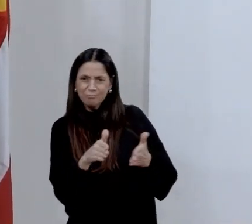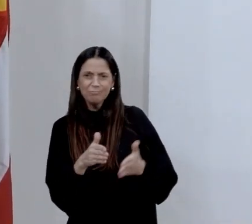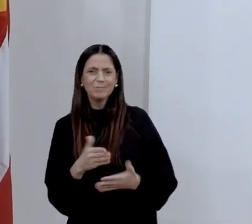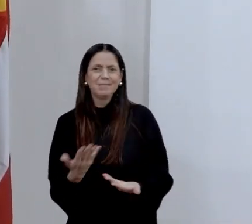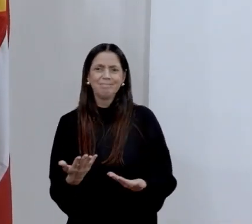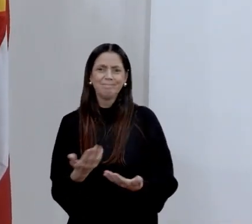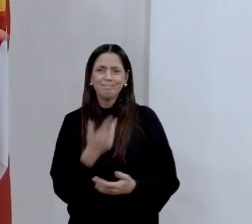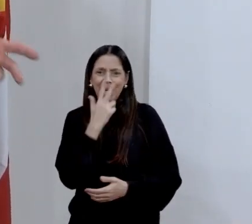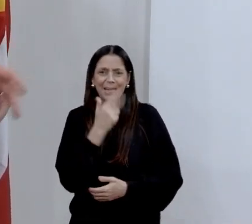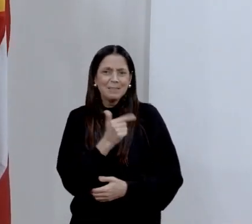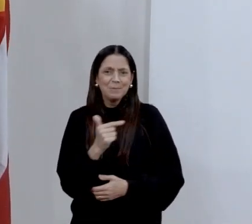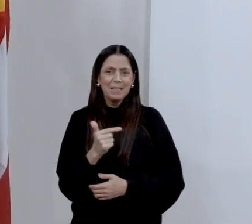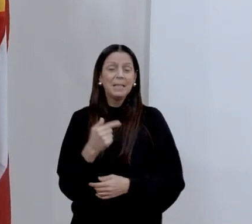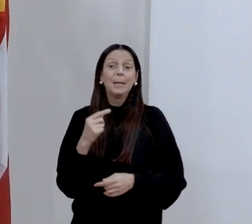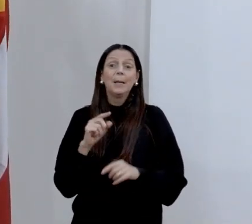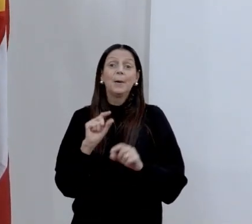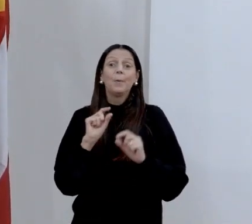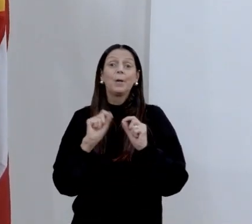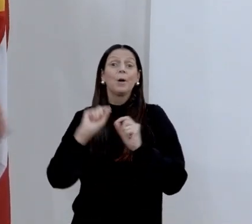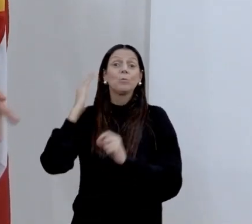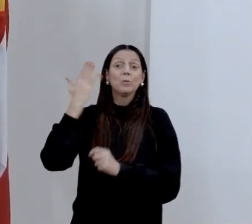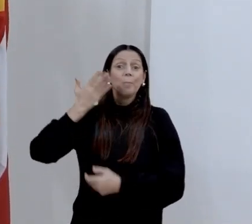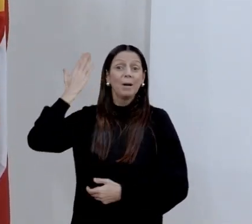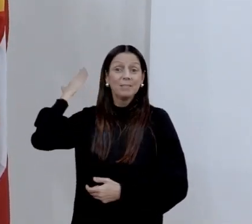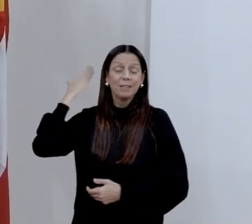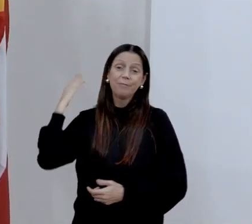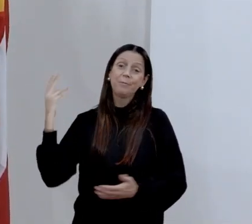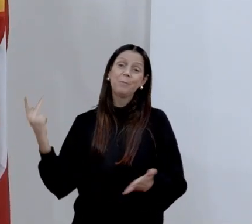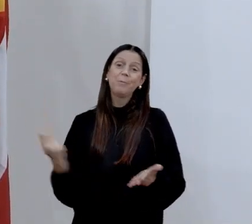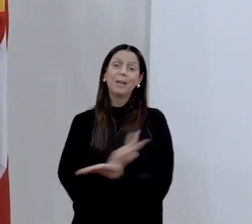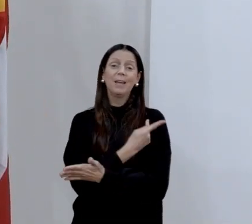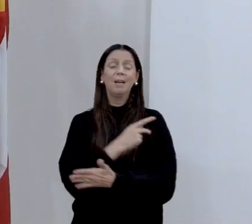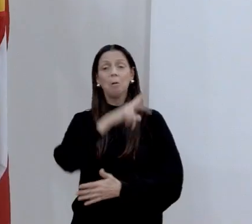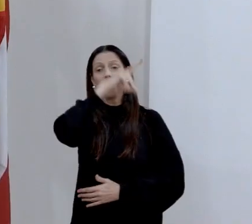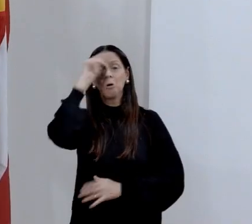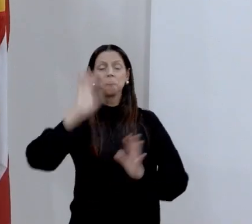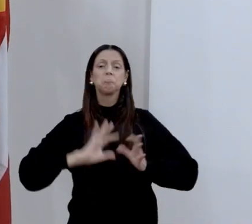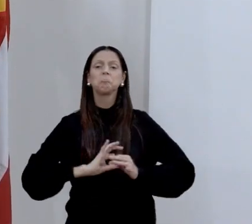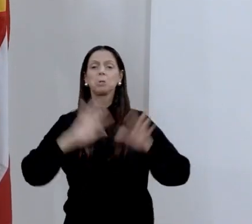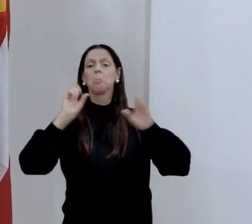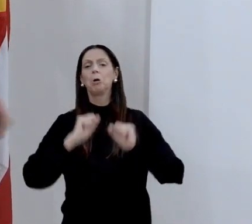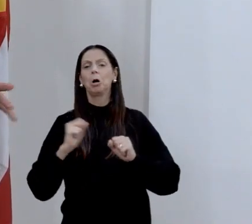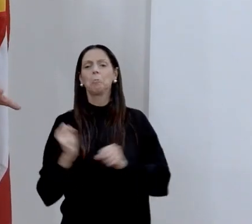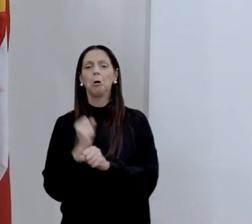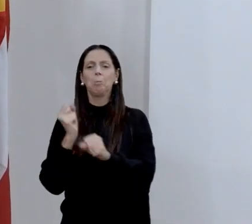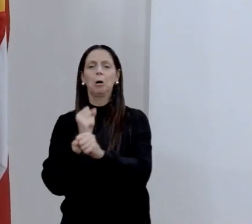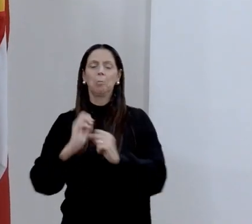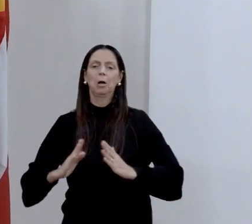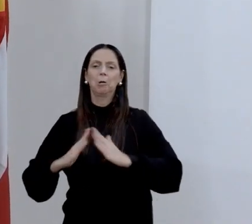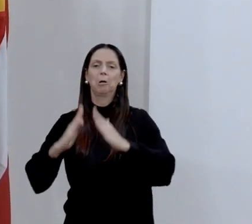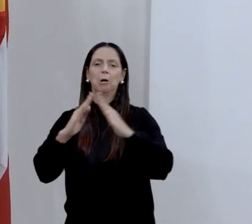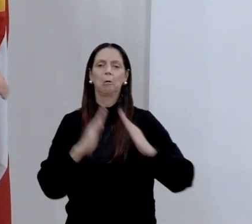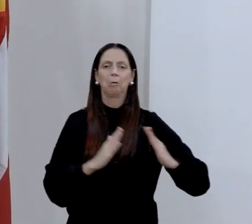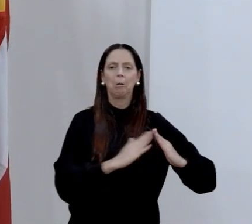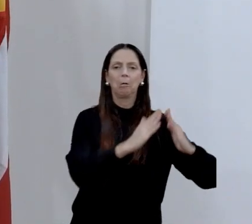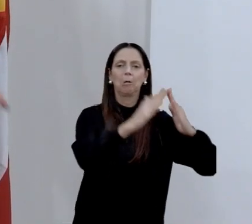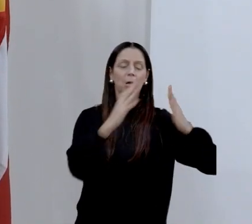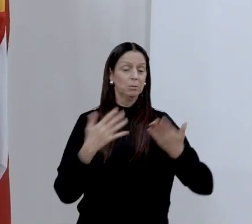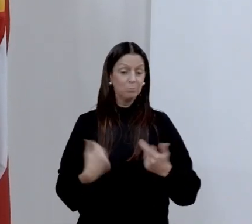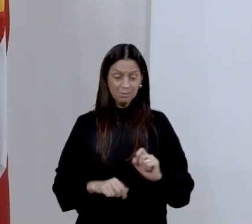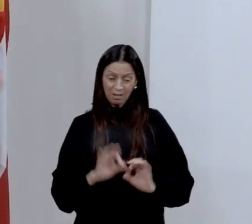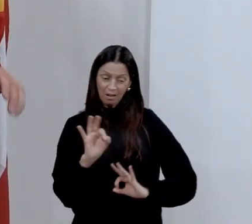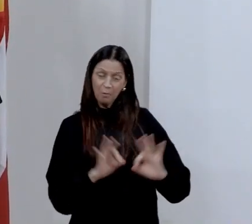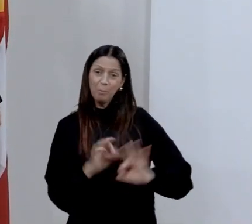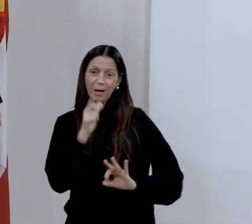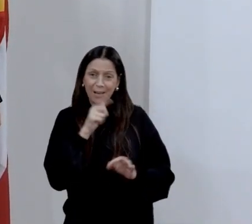Isso aconteceu, foi um erro que aconteceu no passado, da Prefeitura deixar, mas acho que agora a melhor solução é descaracterizá-lo,